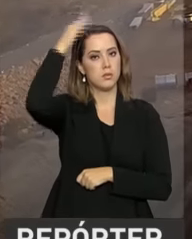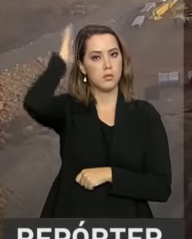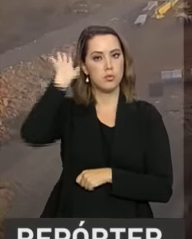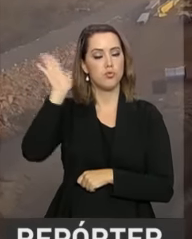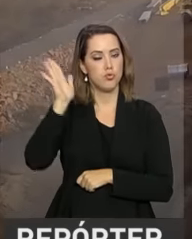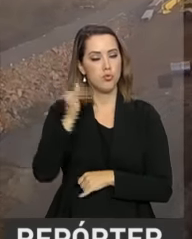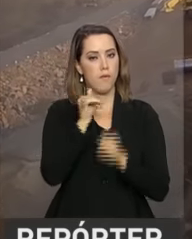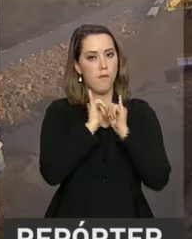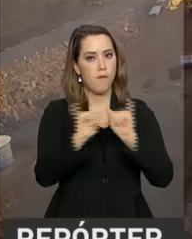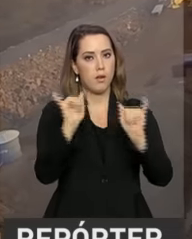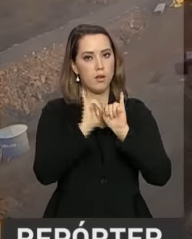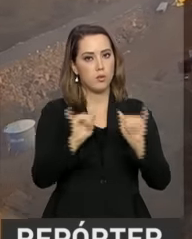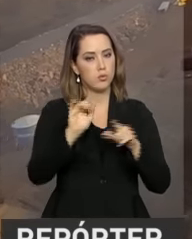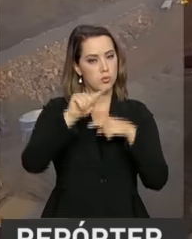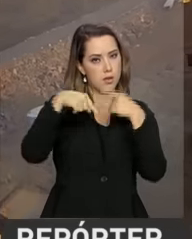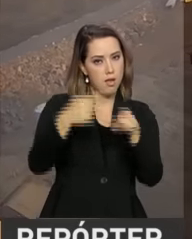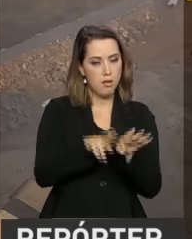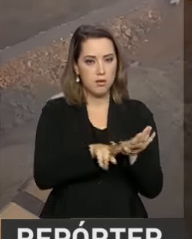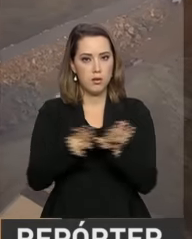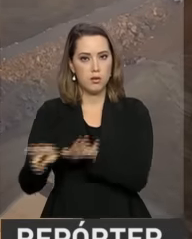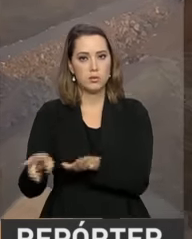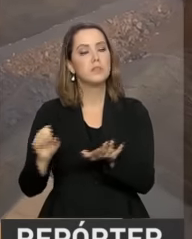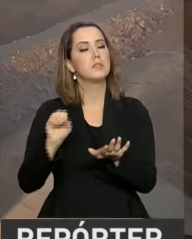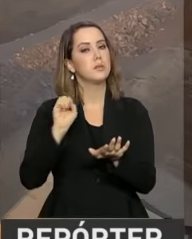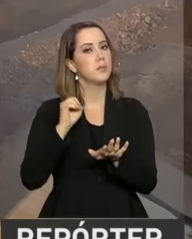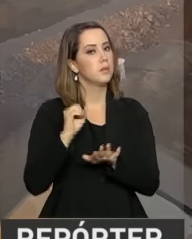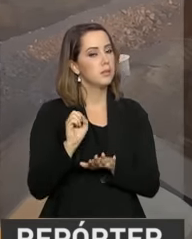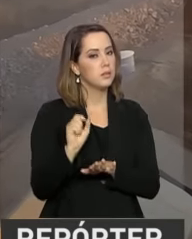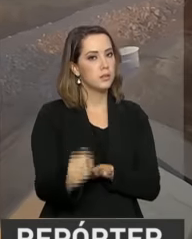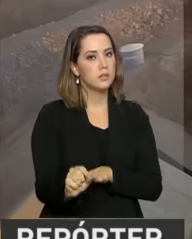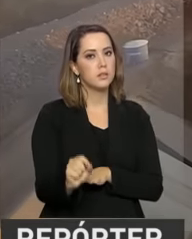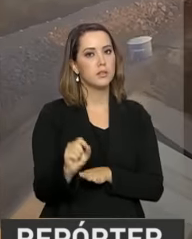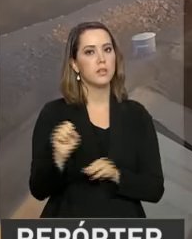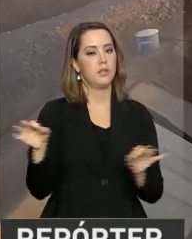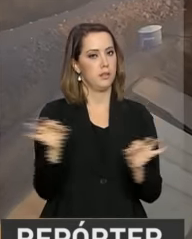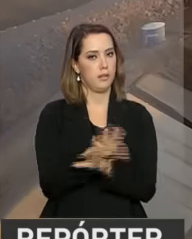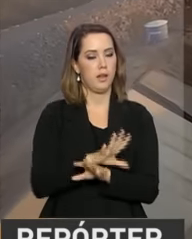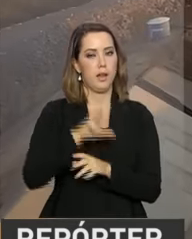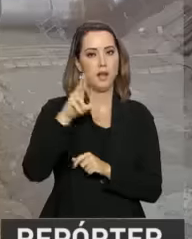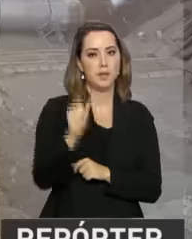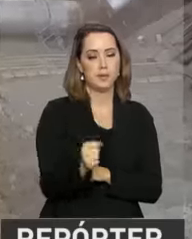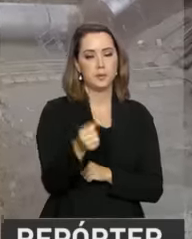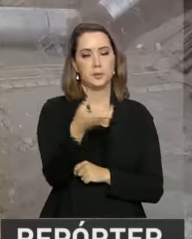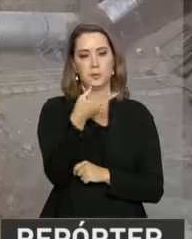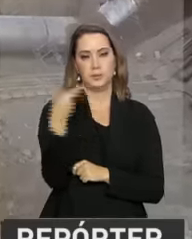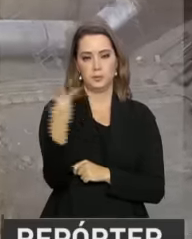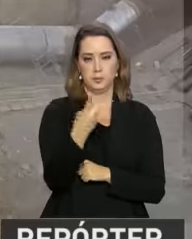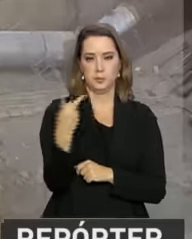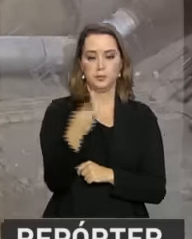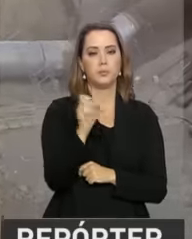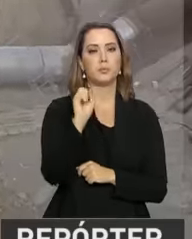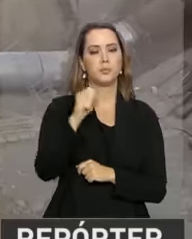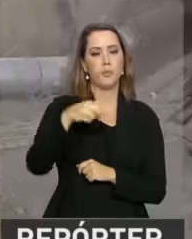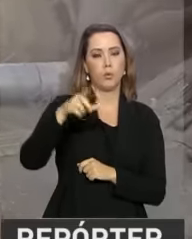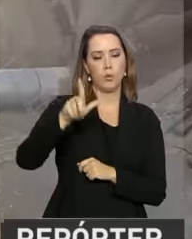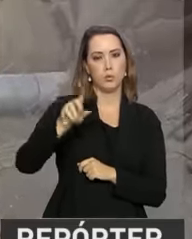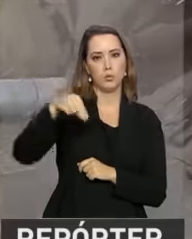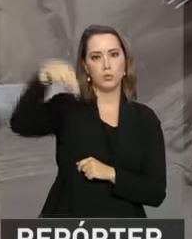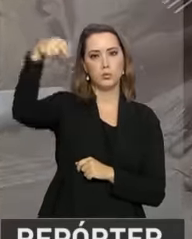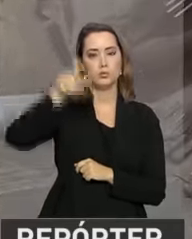no dia 14 a conclusão em dezembro dos dois eixos A partir daí nós teremos a